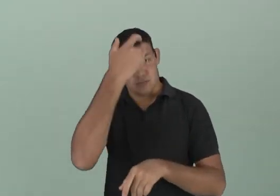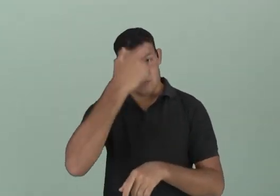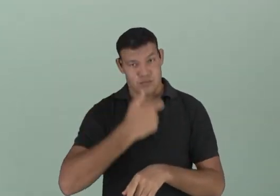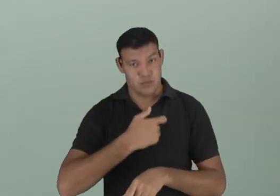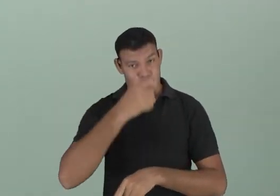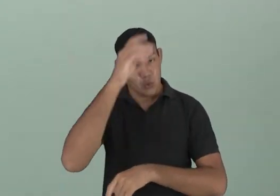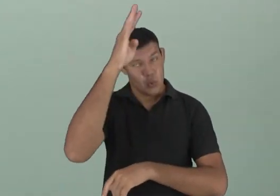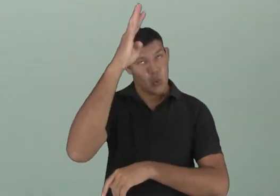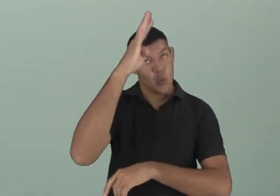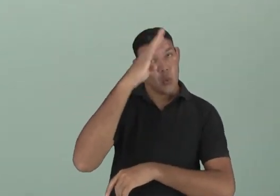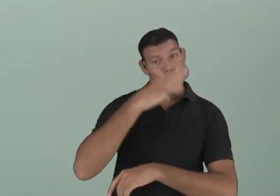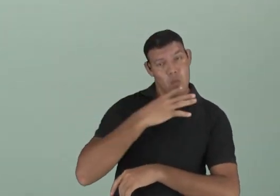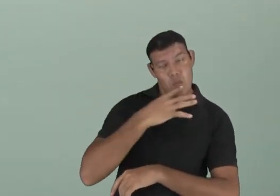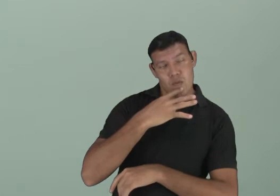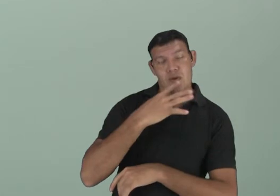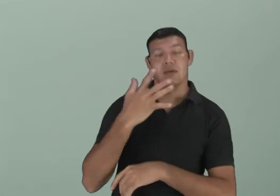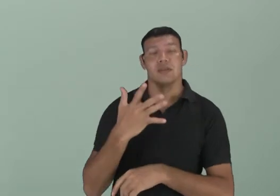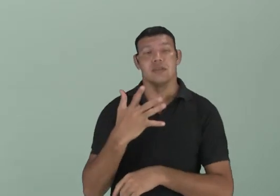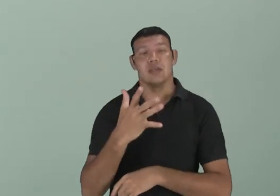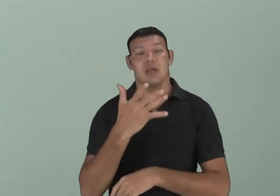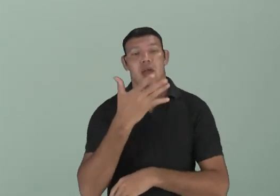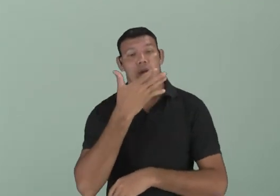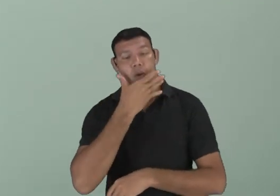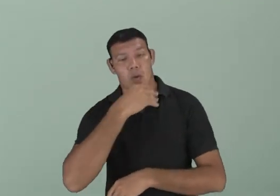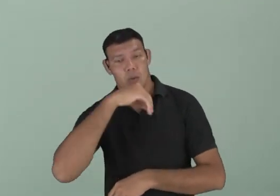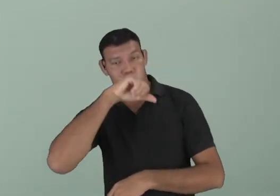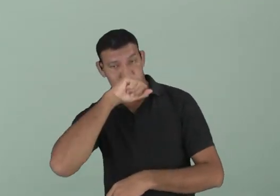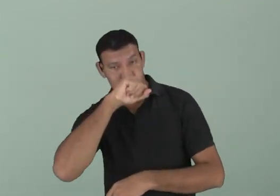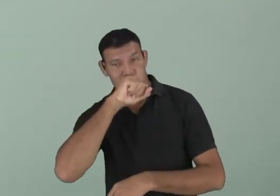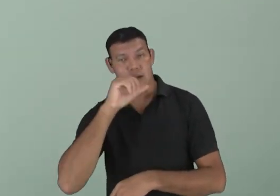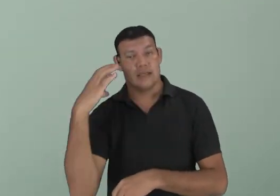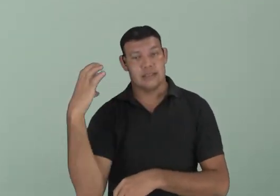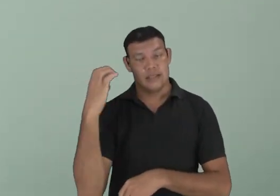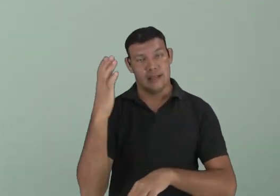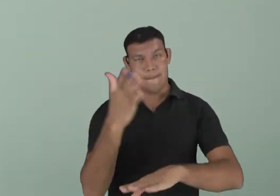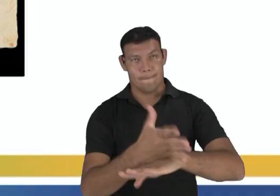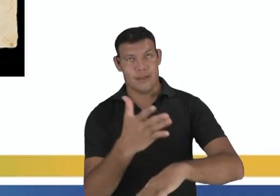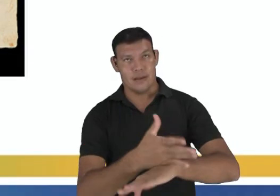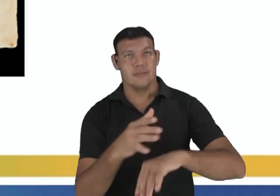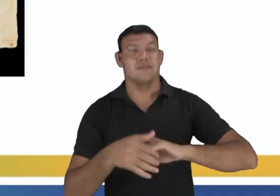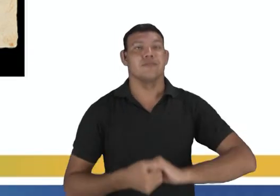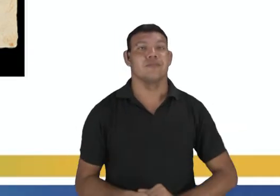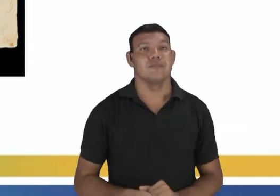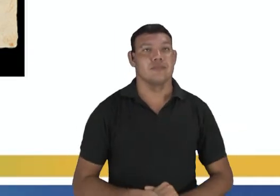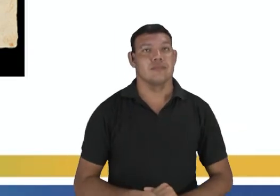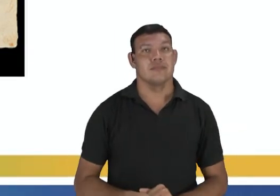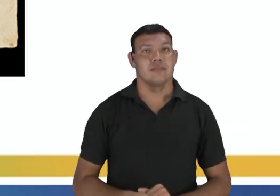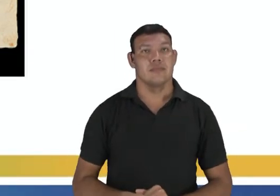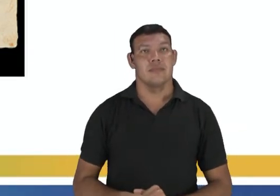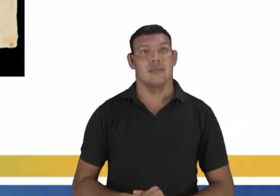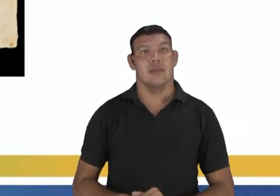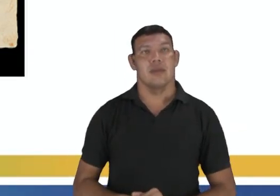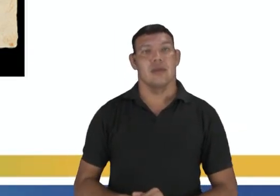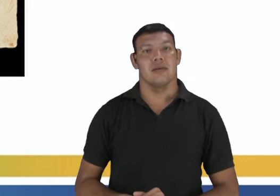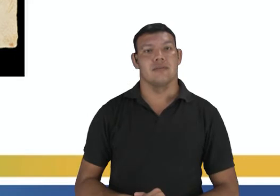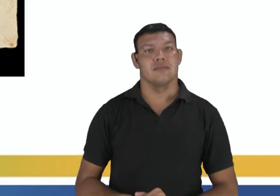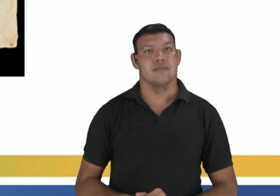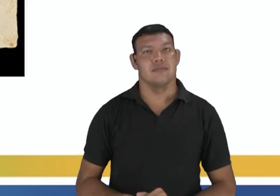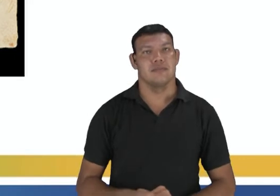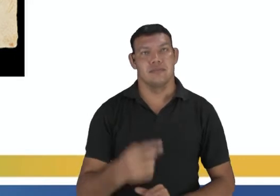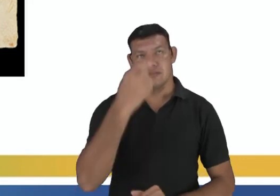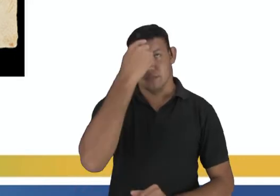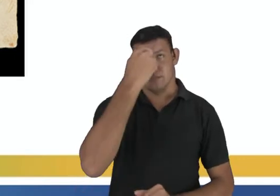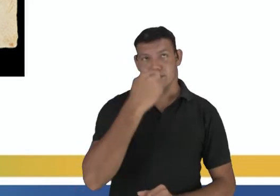em que observação mesmo que ele utilizou para comprovar aquele sistema lá? Então eu trouxe aqui, ali na parte